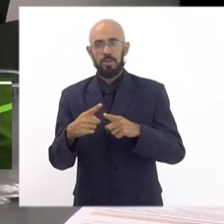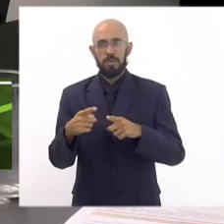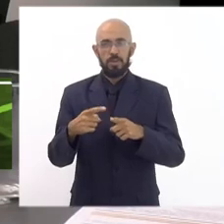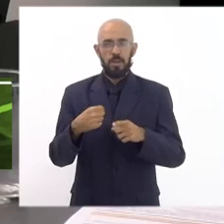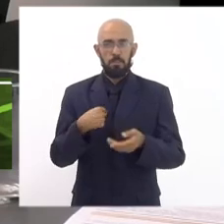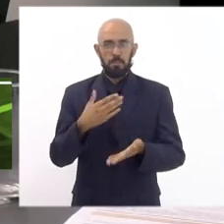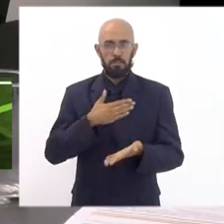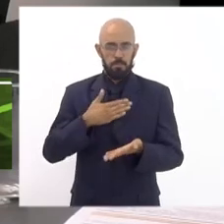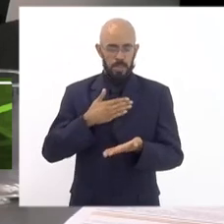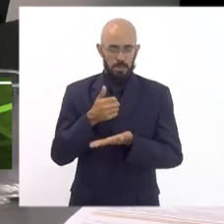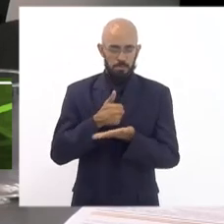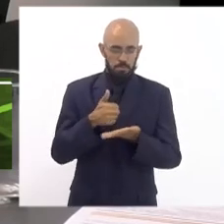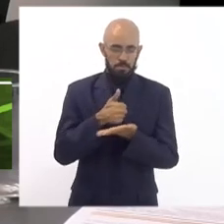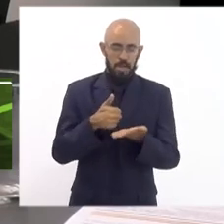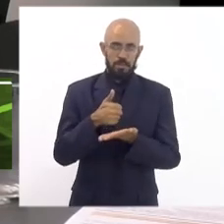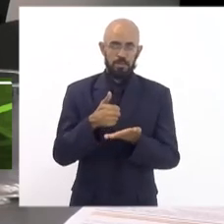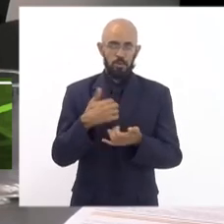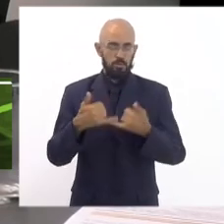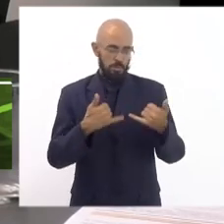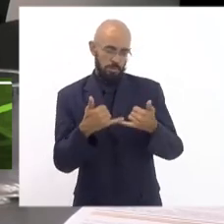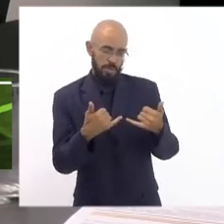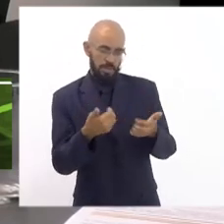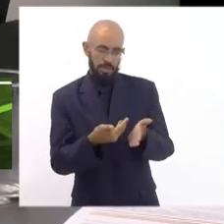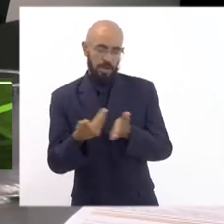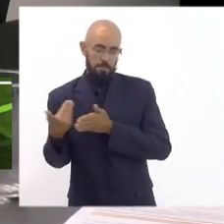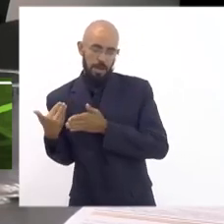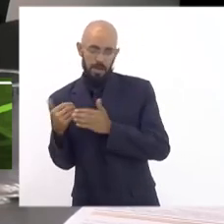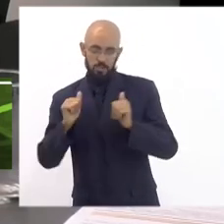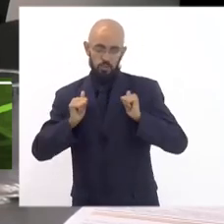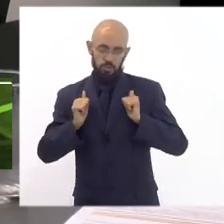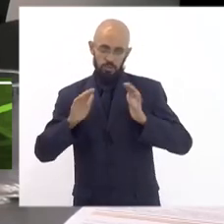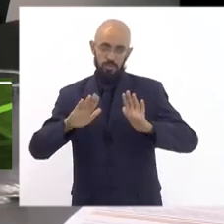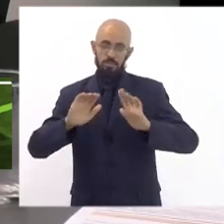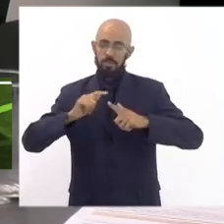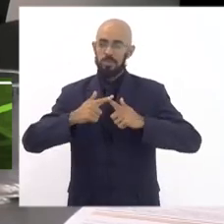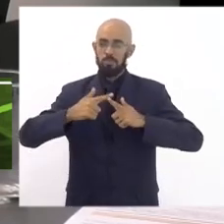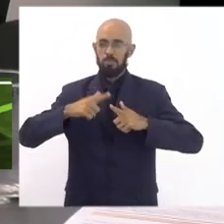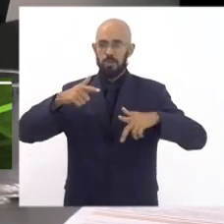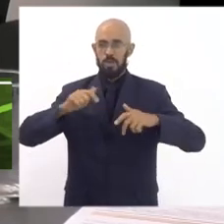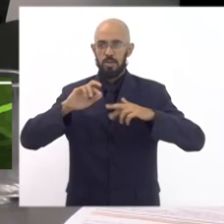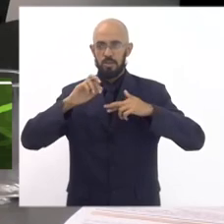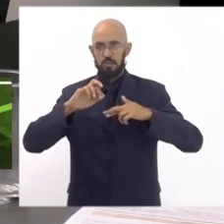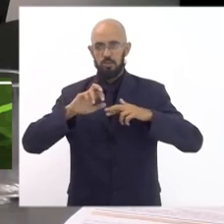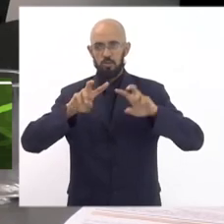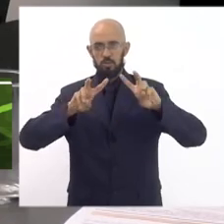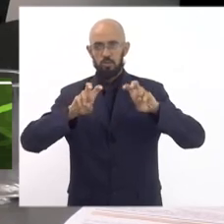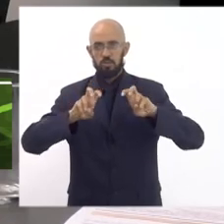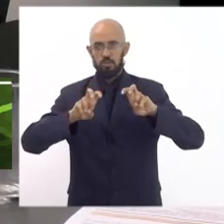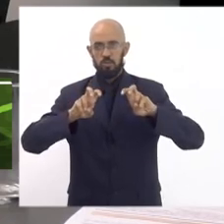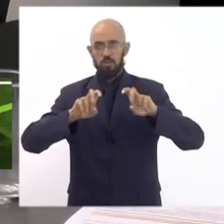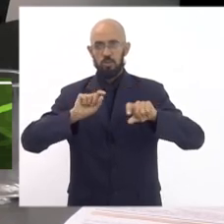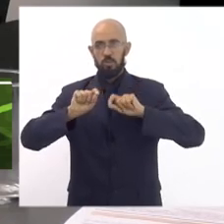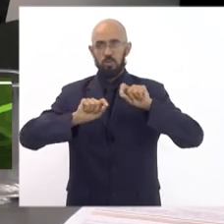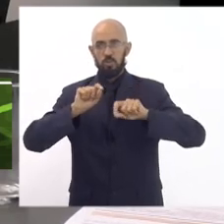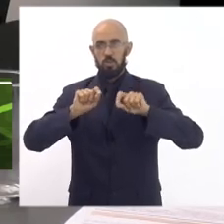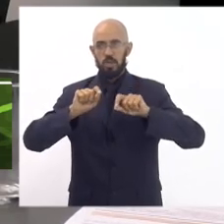baseio, deputado Luiz Paulo, brincadeiras à parte, tecnicamente, é que no que diz respeito à questão de